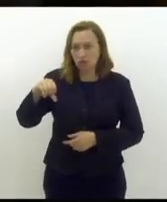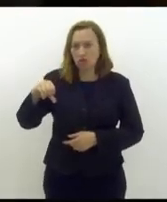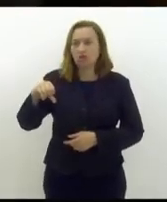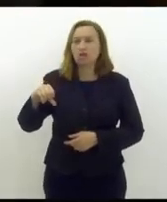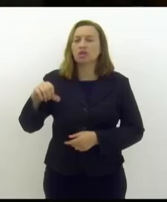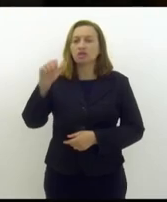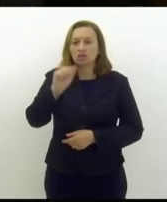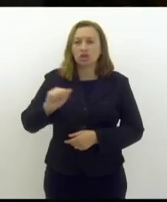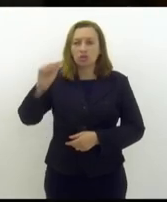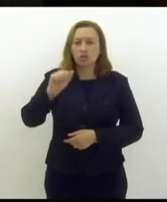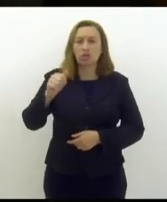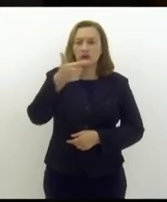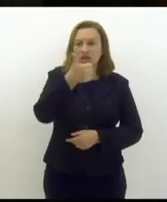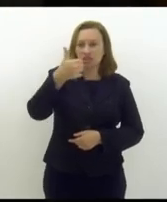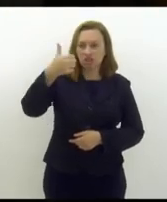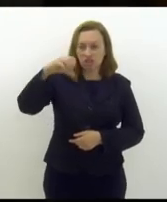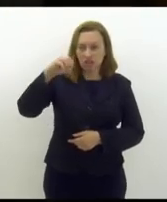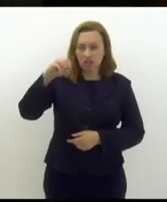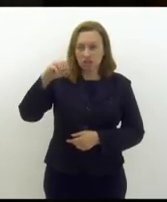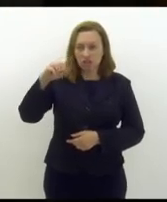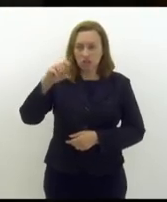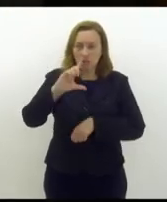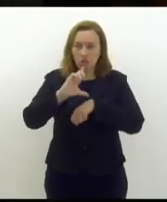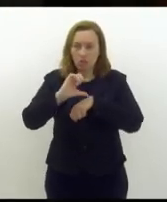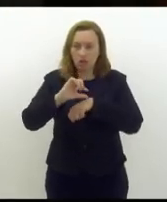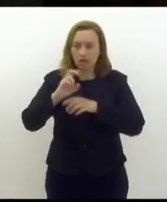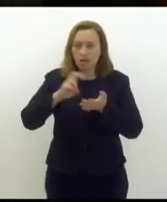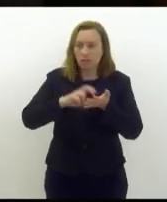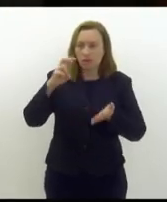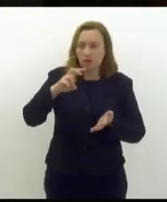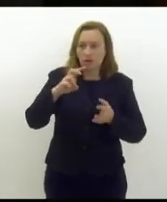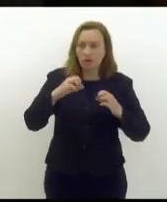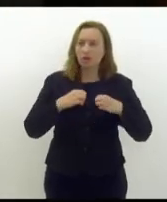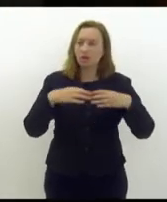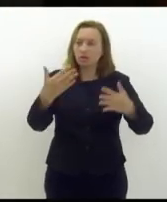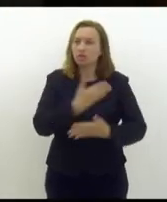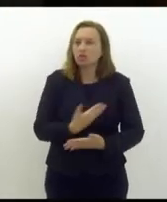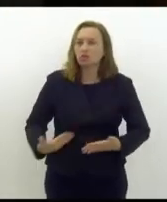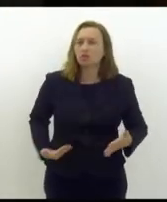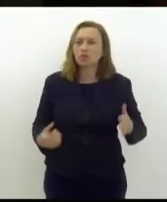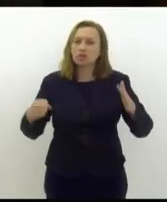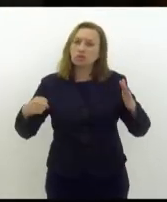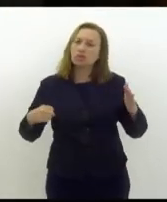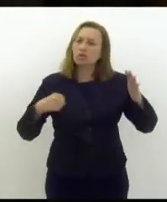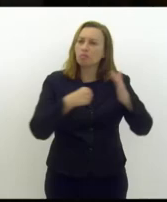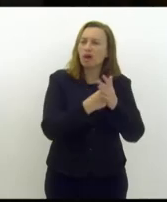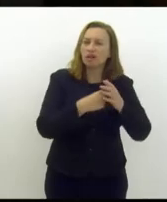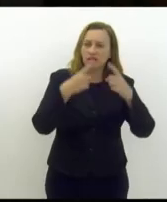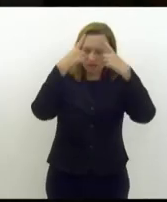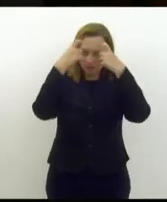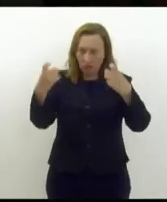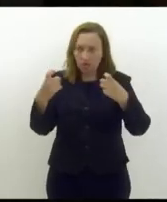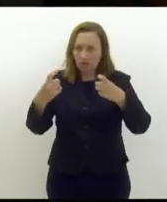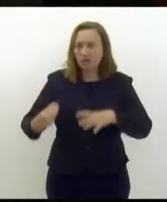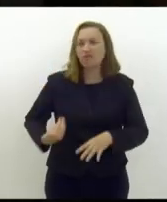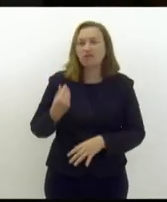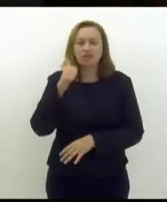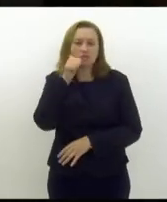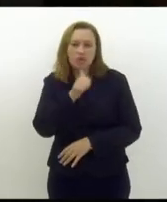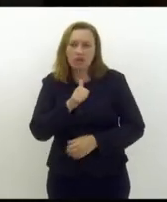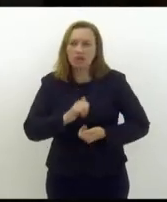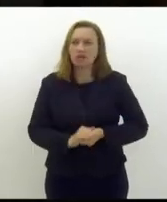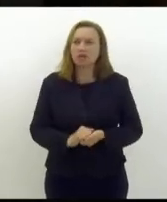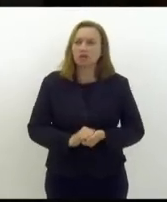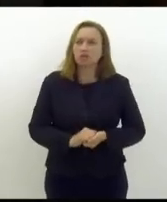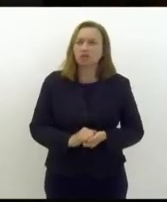horas da manhã realizaremos uma audiência pública sobre os impactos da violência armada na vida das mulheres